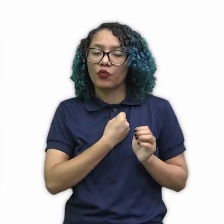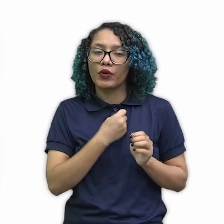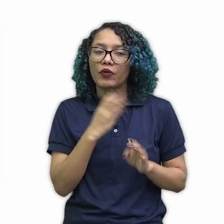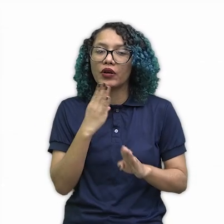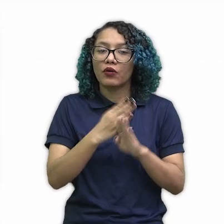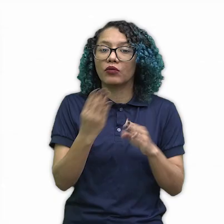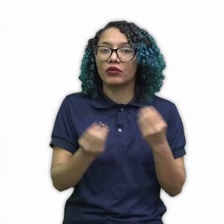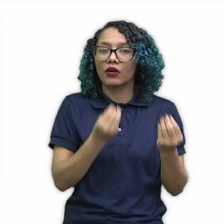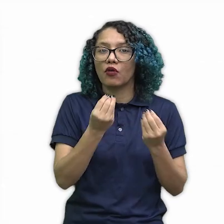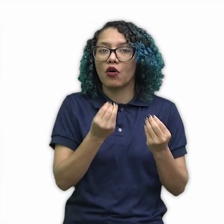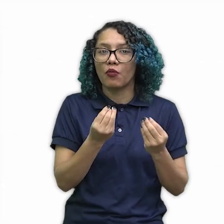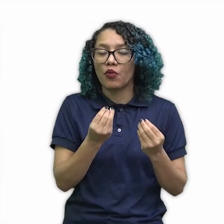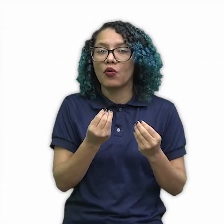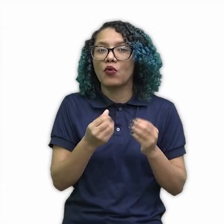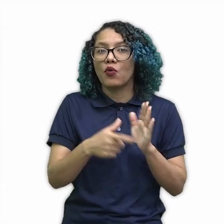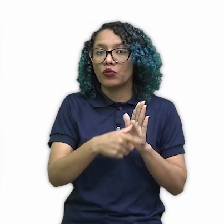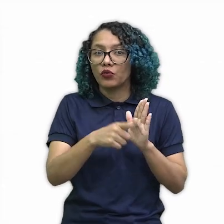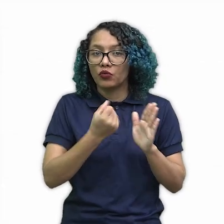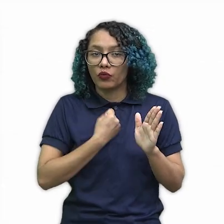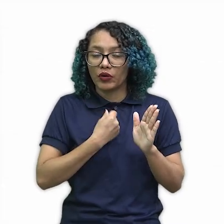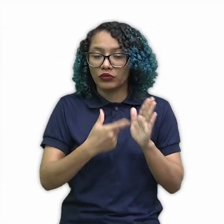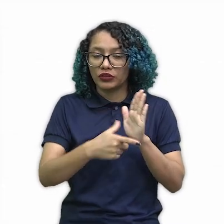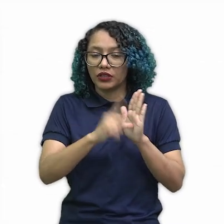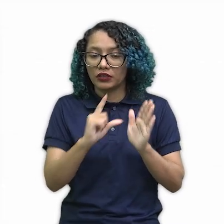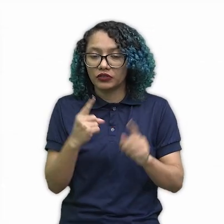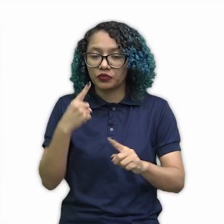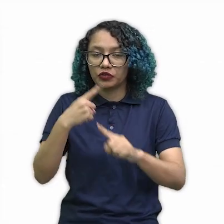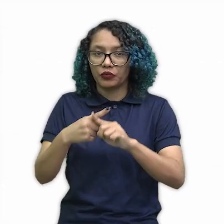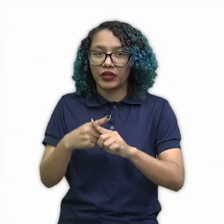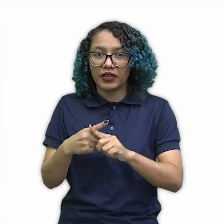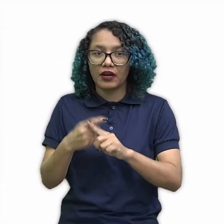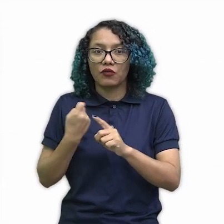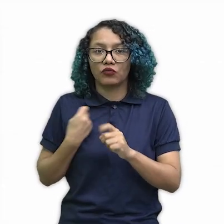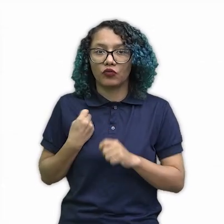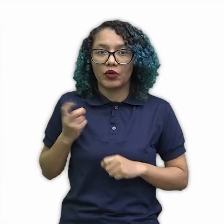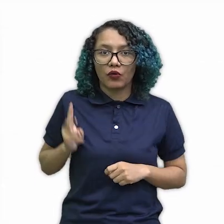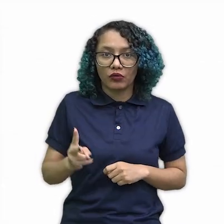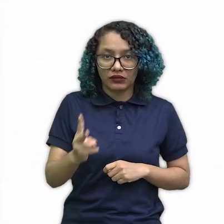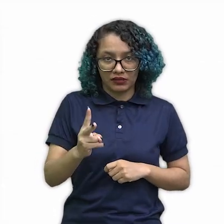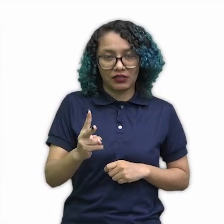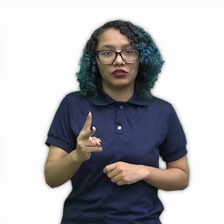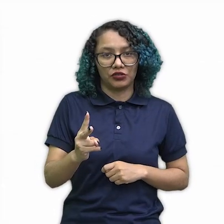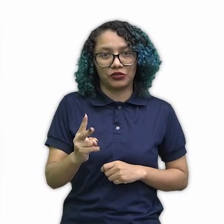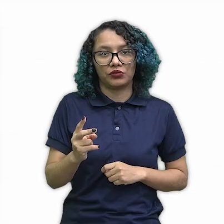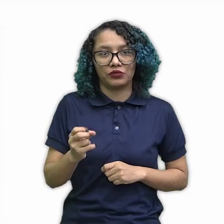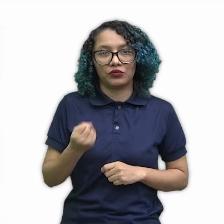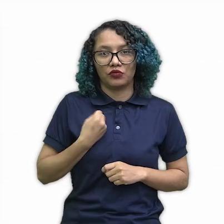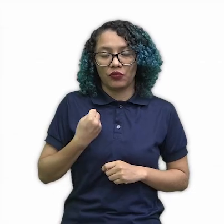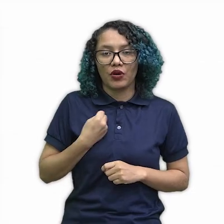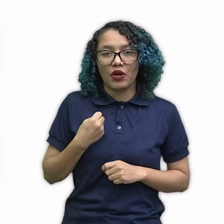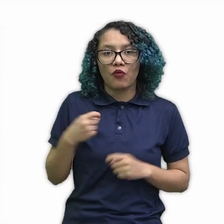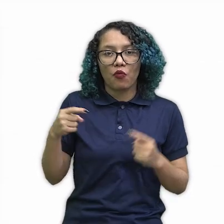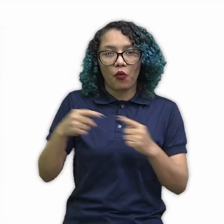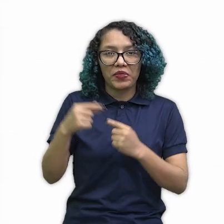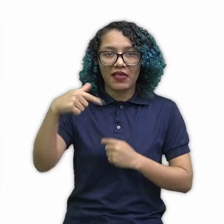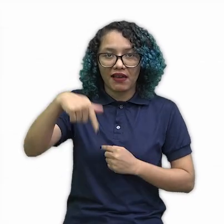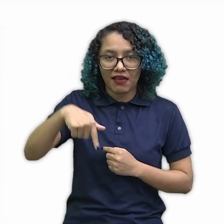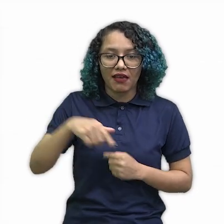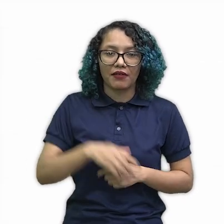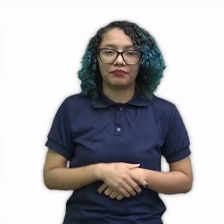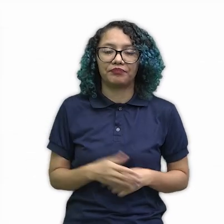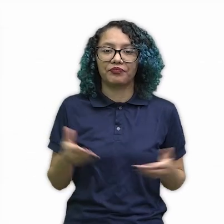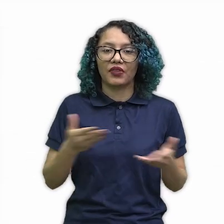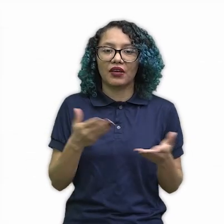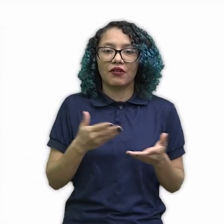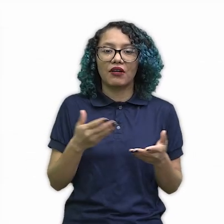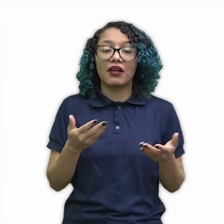por 2. Esse aí é um exemplo bem simples, tá bom? Agora vamos para a formalidade, né? Vamos apresentar